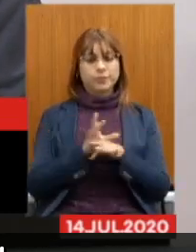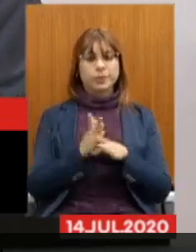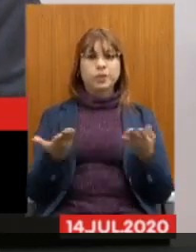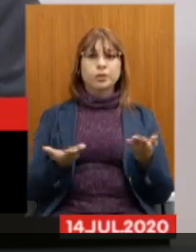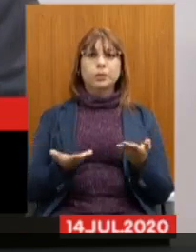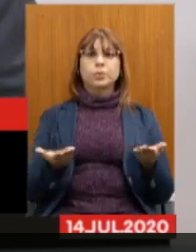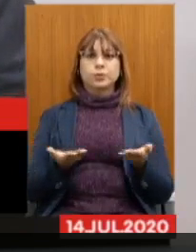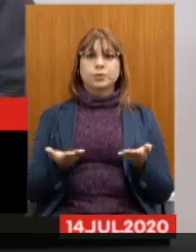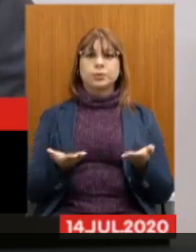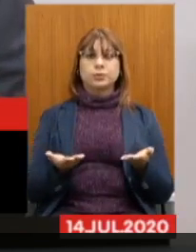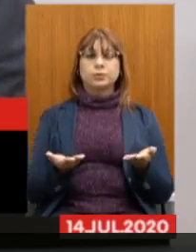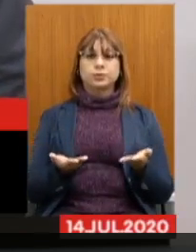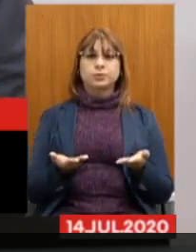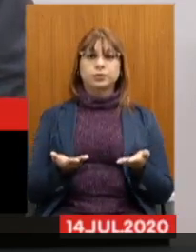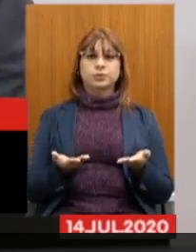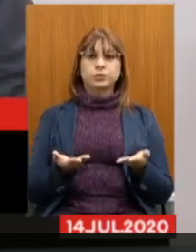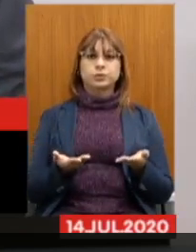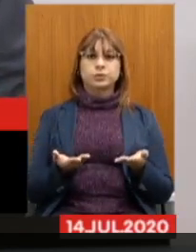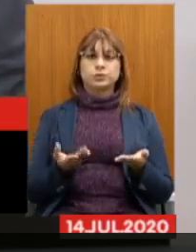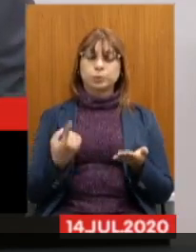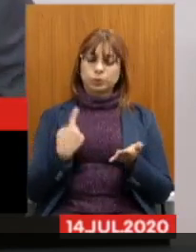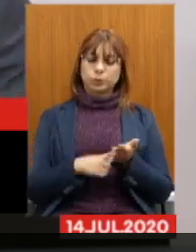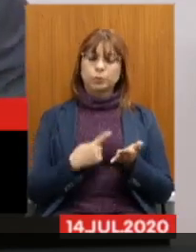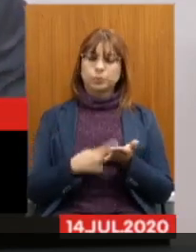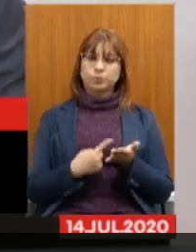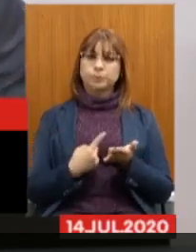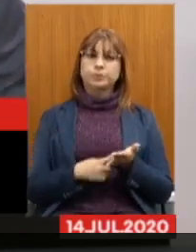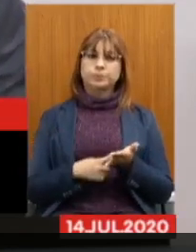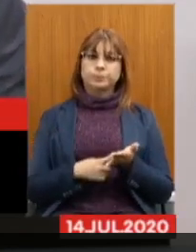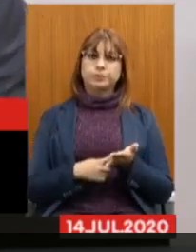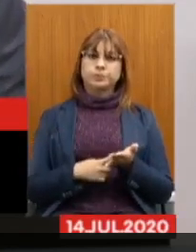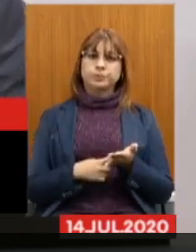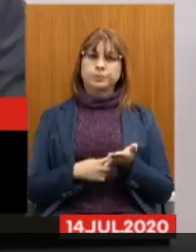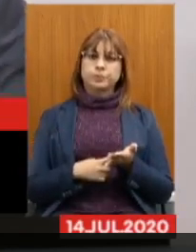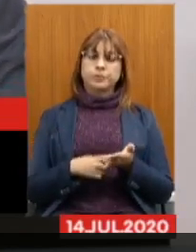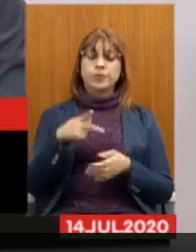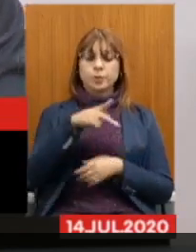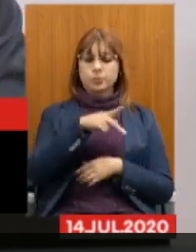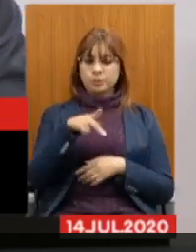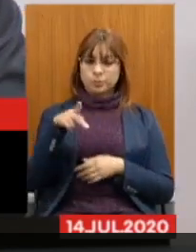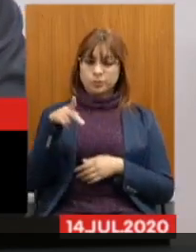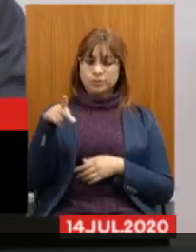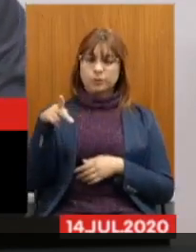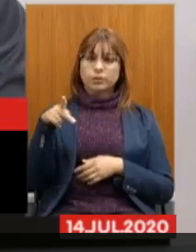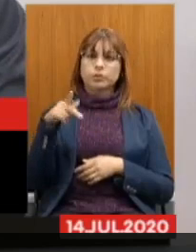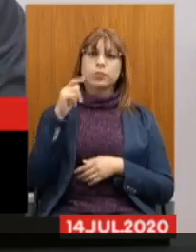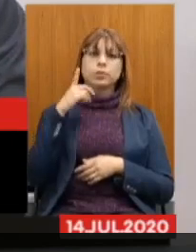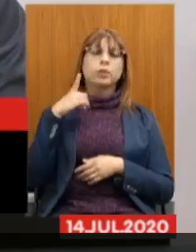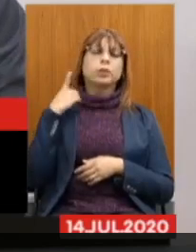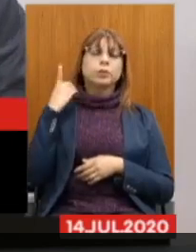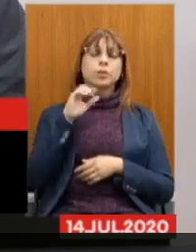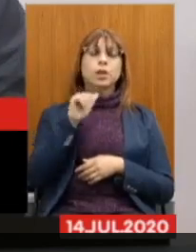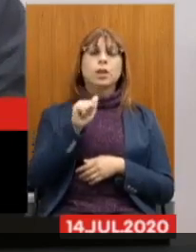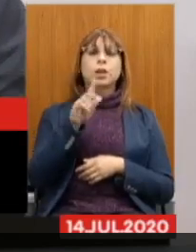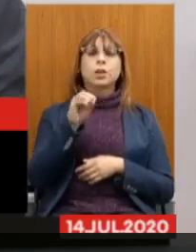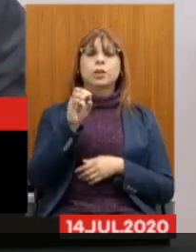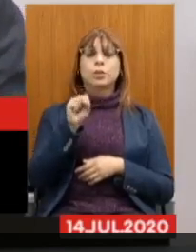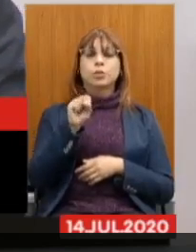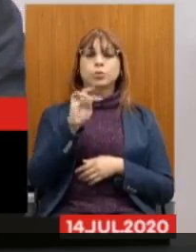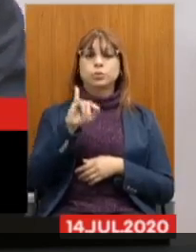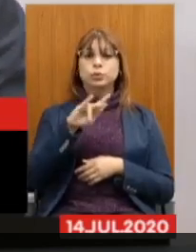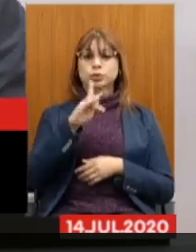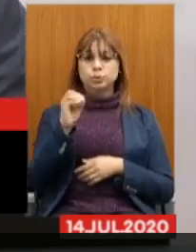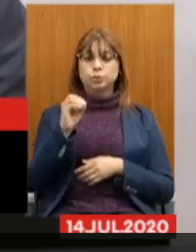dia, o compromisso que o presidente da Assembleia, deputado Agostinho Patrus,